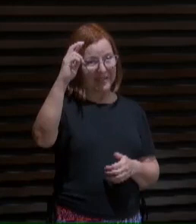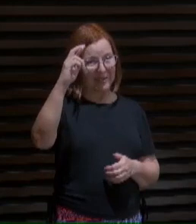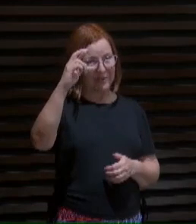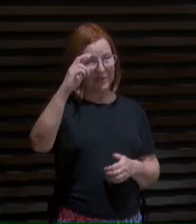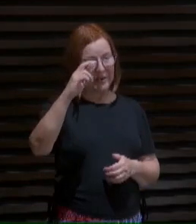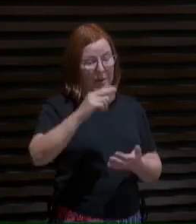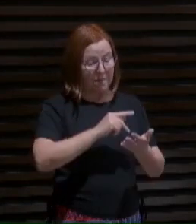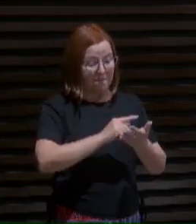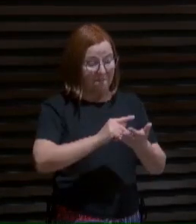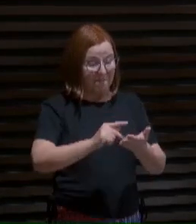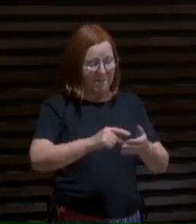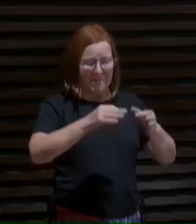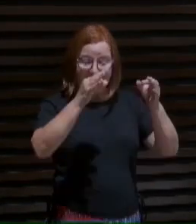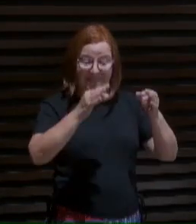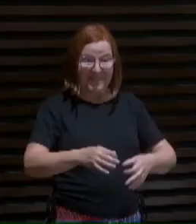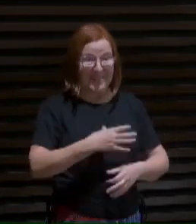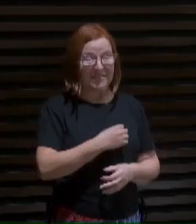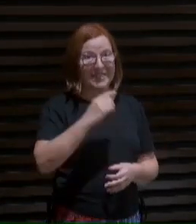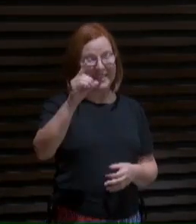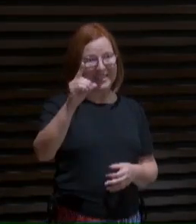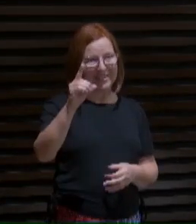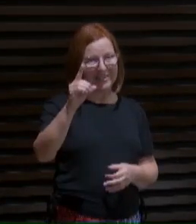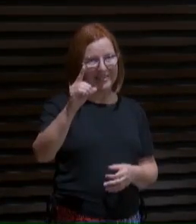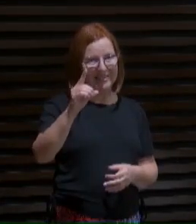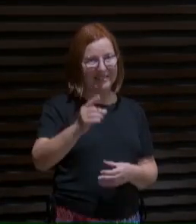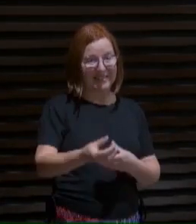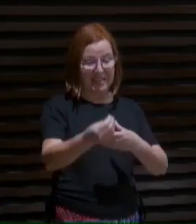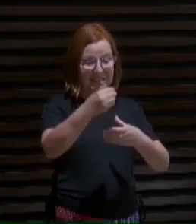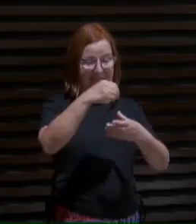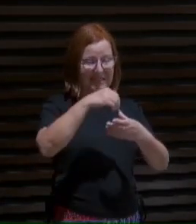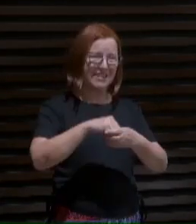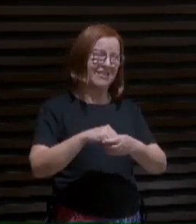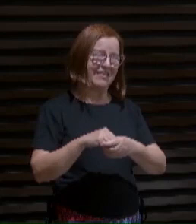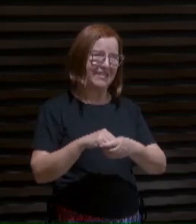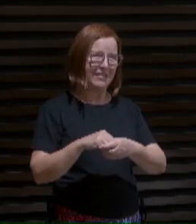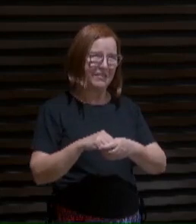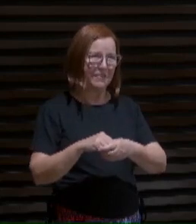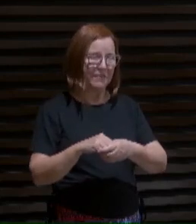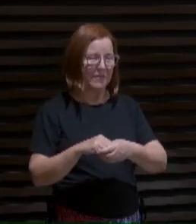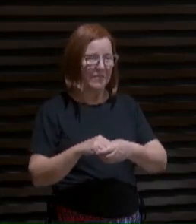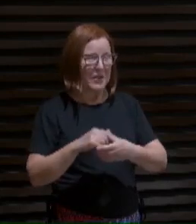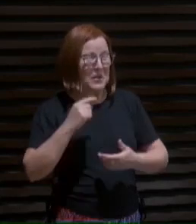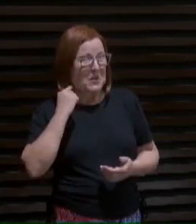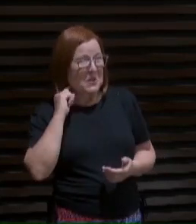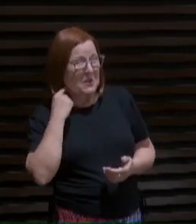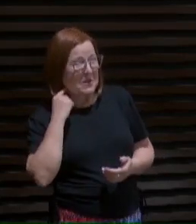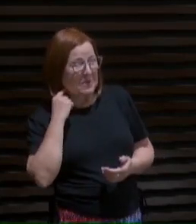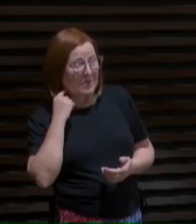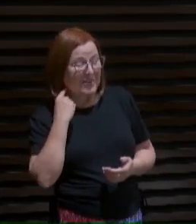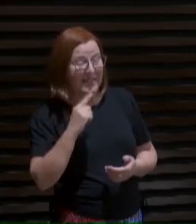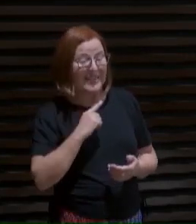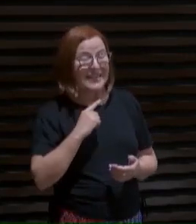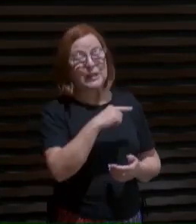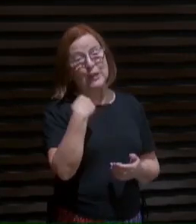Deus, carrega para dentro de si o que há de mais sórdido e sujo de nós mesmos,